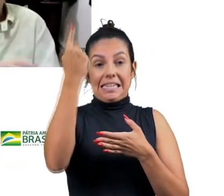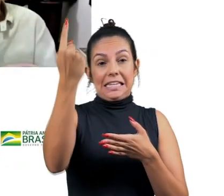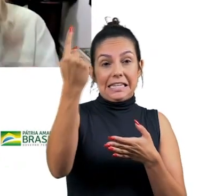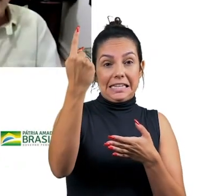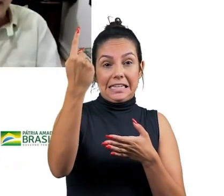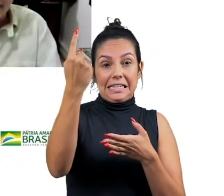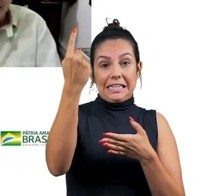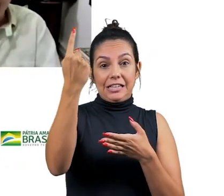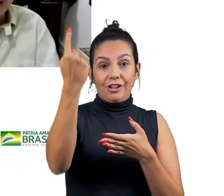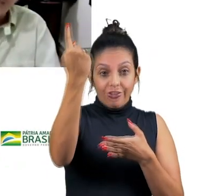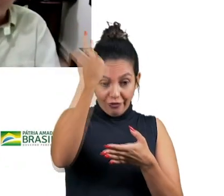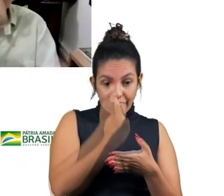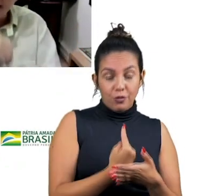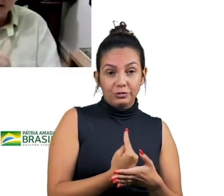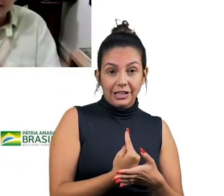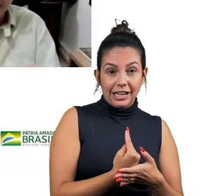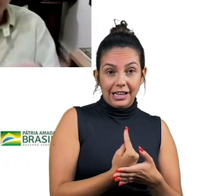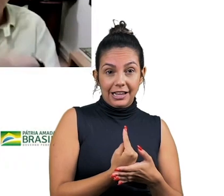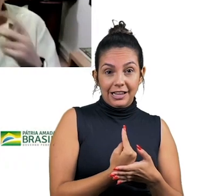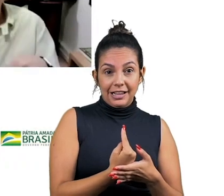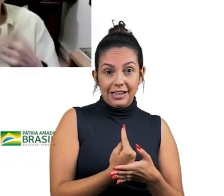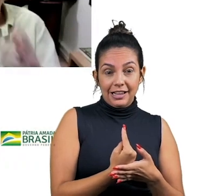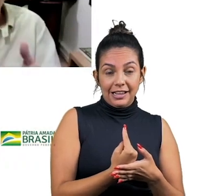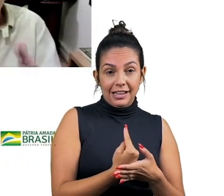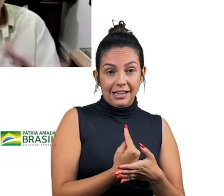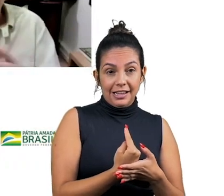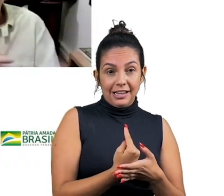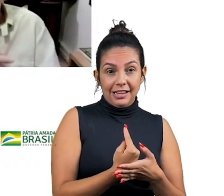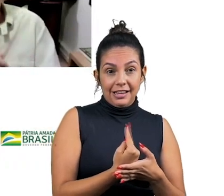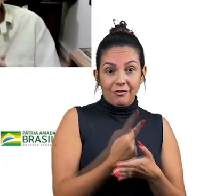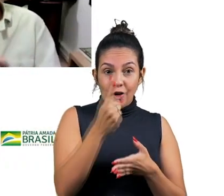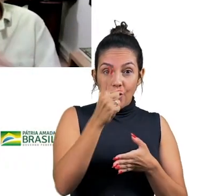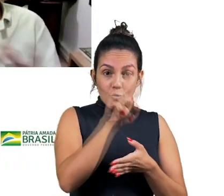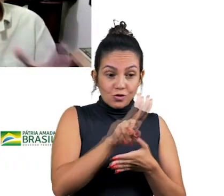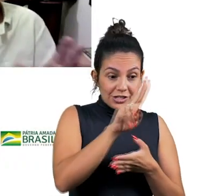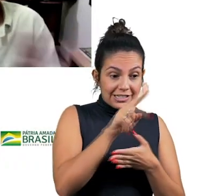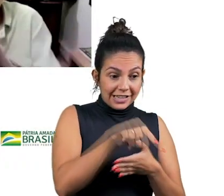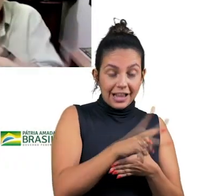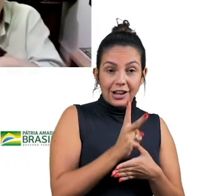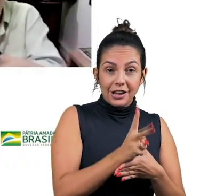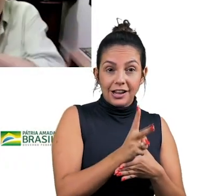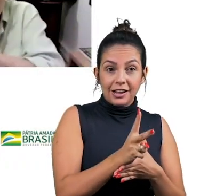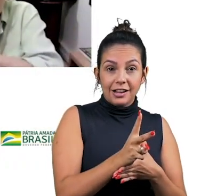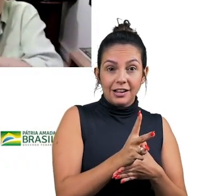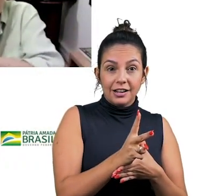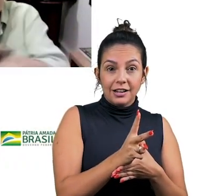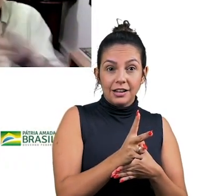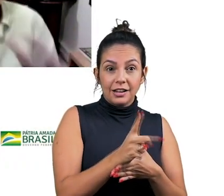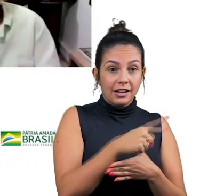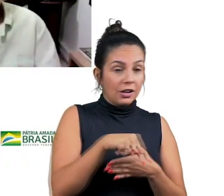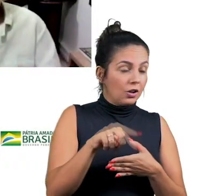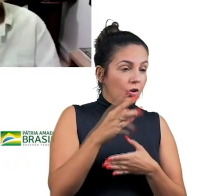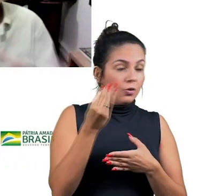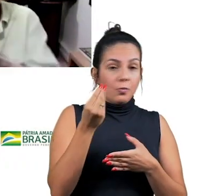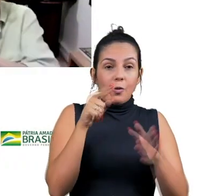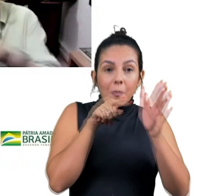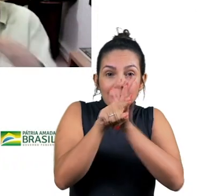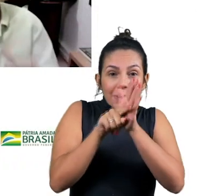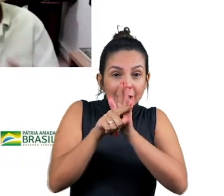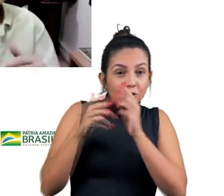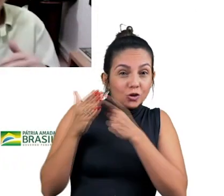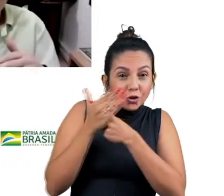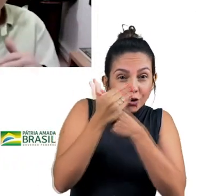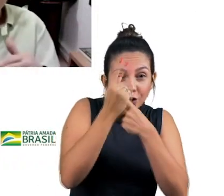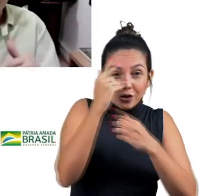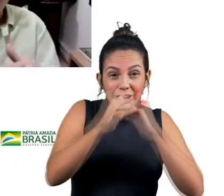nave e voltar, e a nave voltar para você reutilizar, Isso envolve uma pesquisa tecnológica,